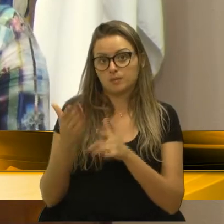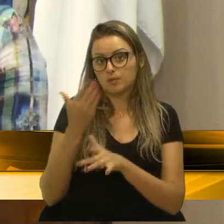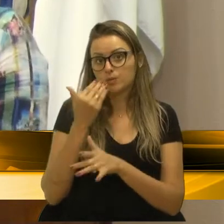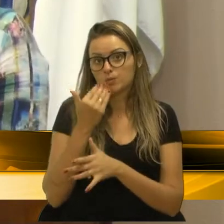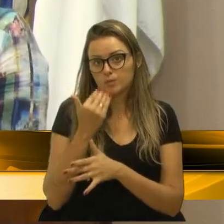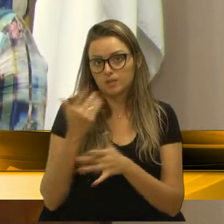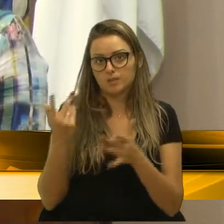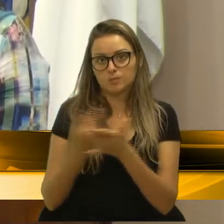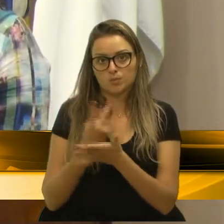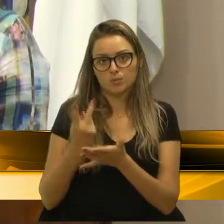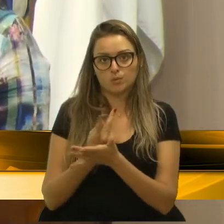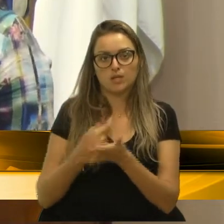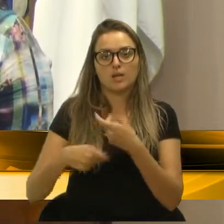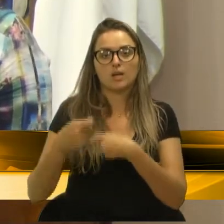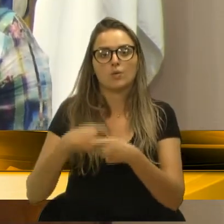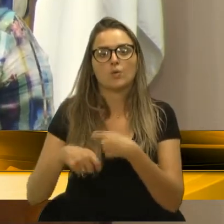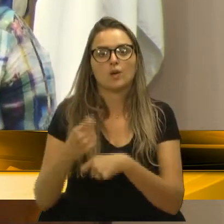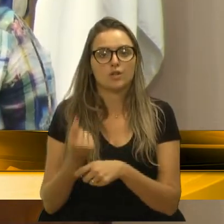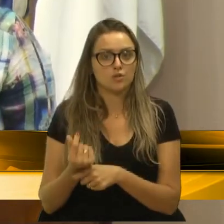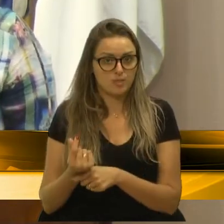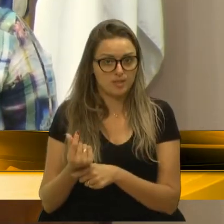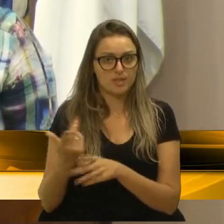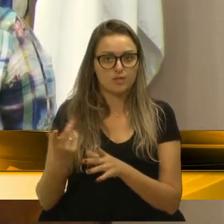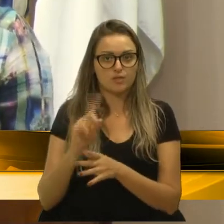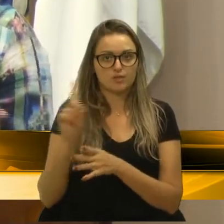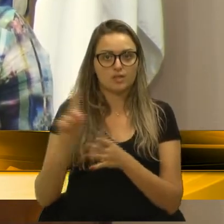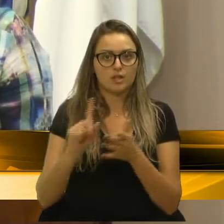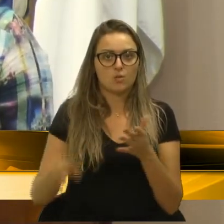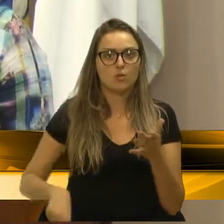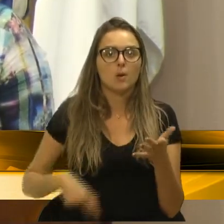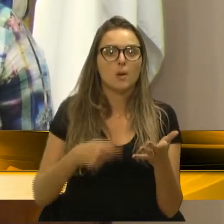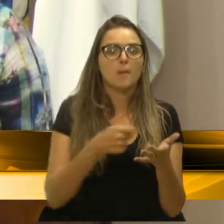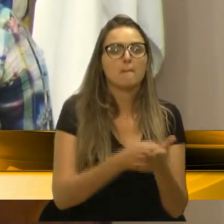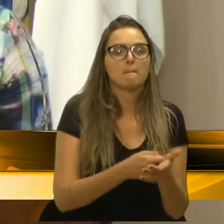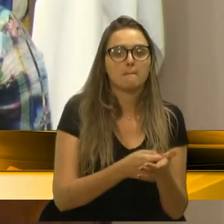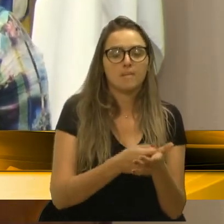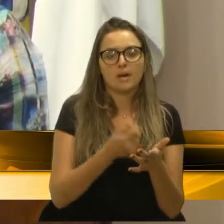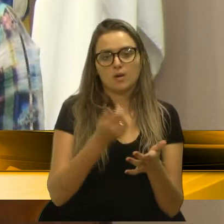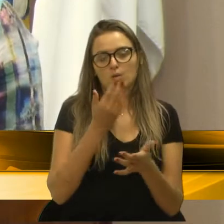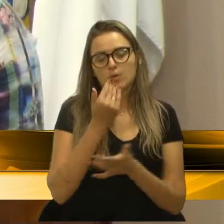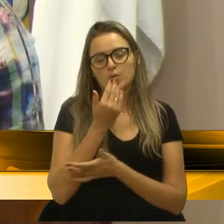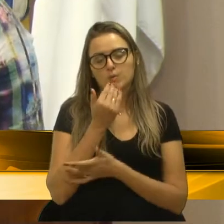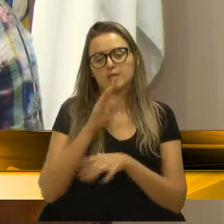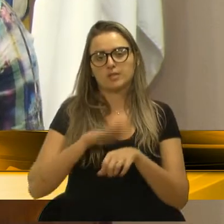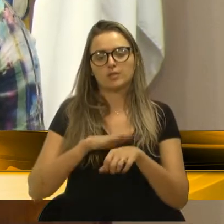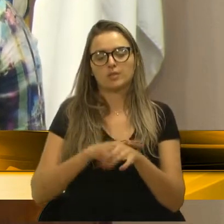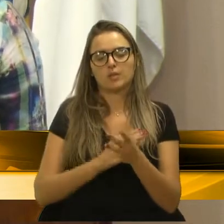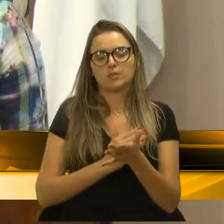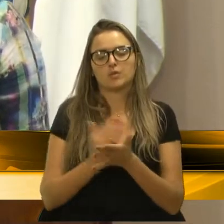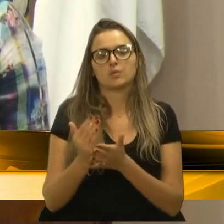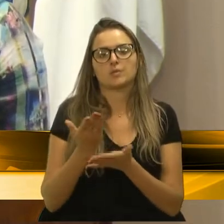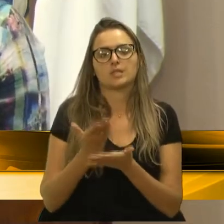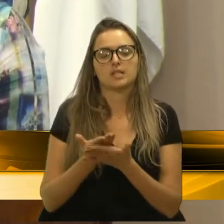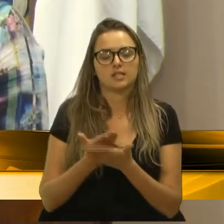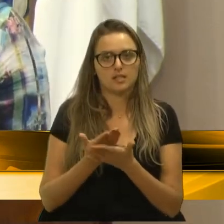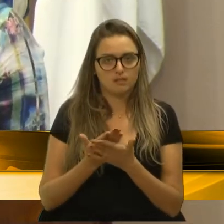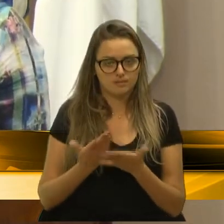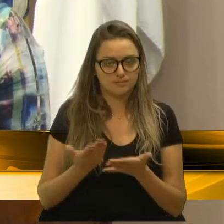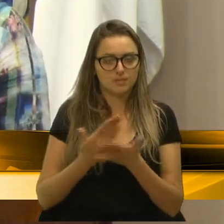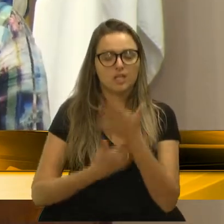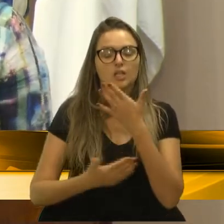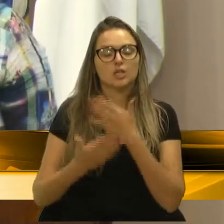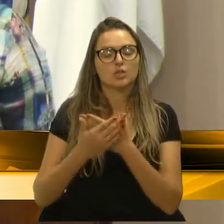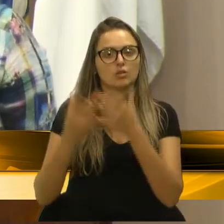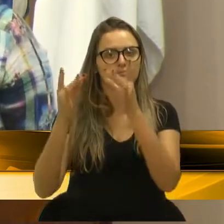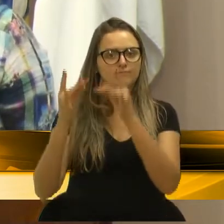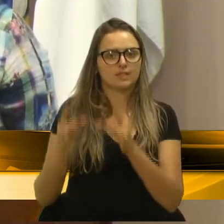erro administrativo, então, não foi fornecido a merenda a tempo hábil de começar as aulas. Além de tudo isso, ainda